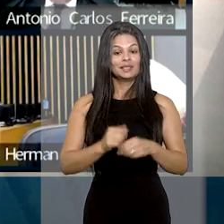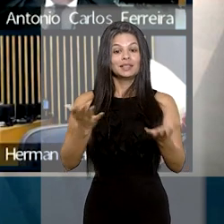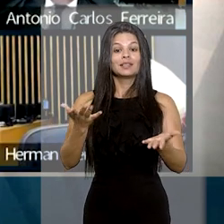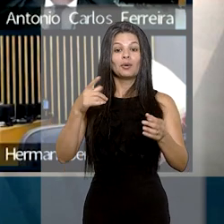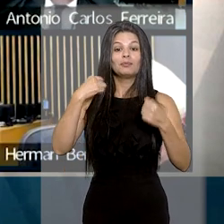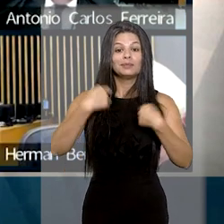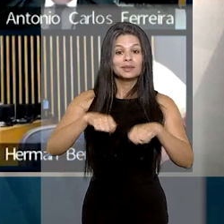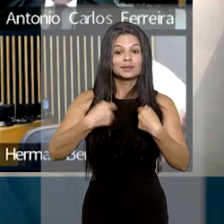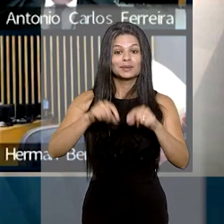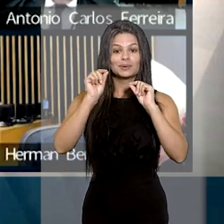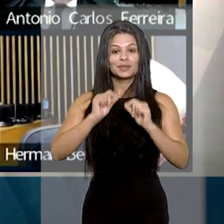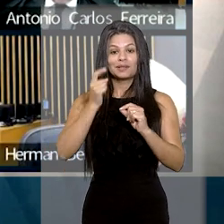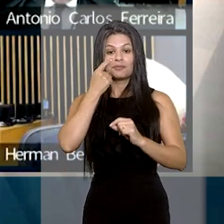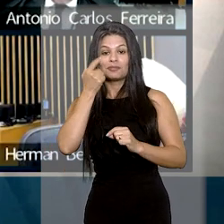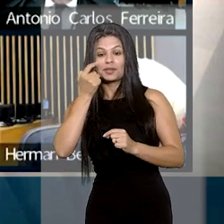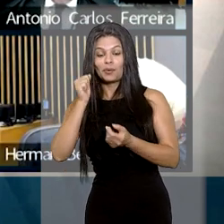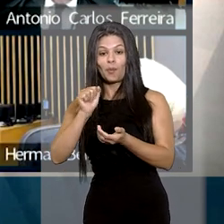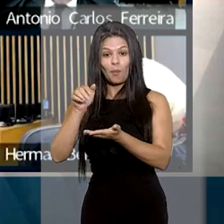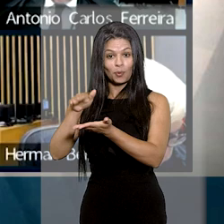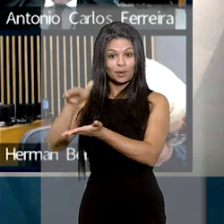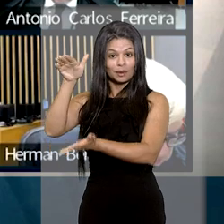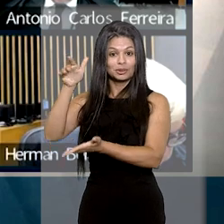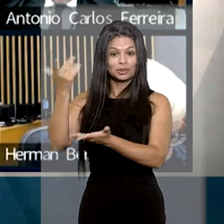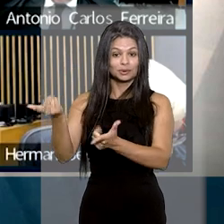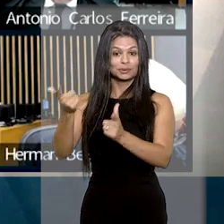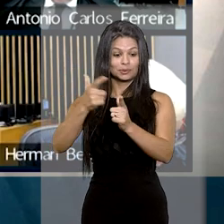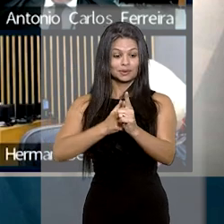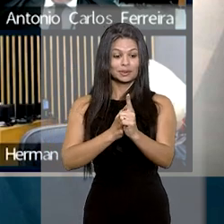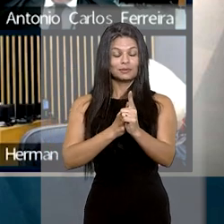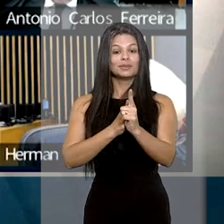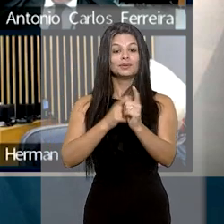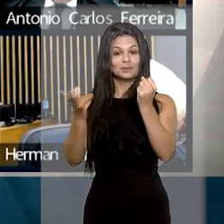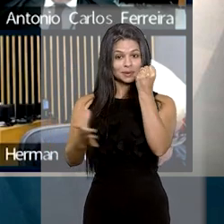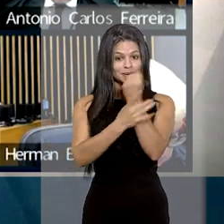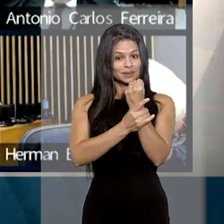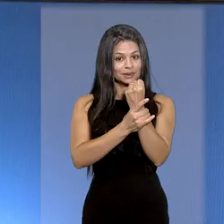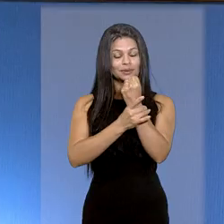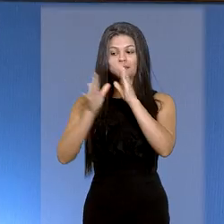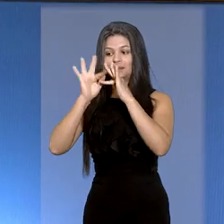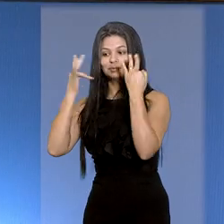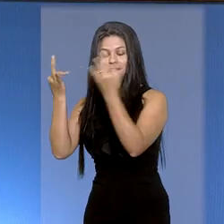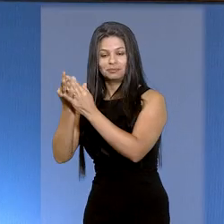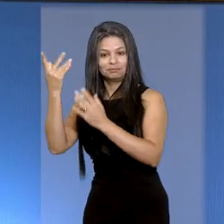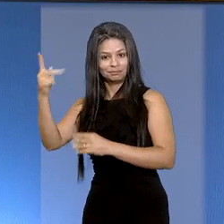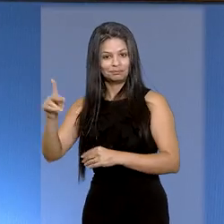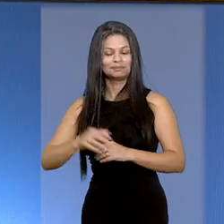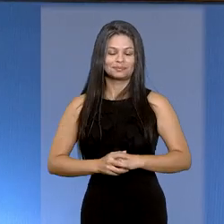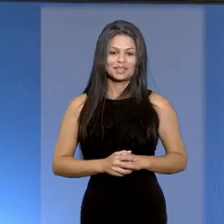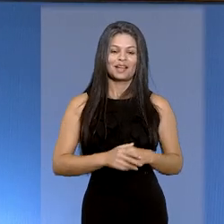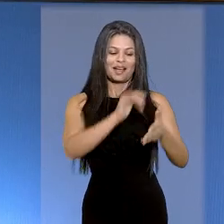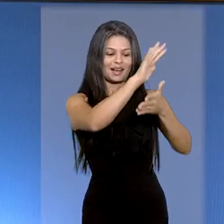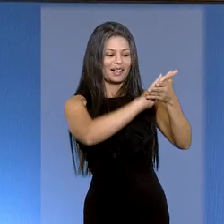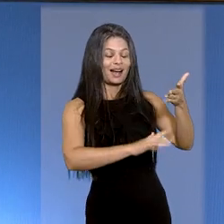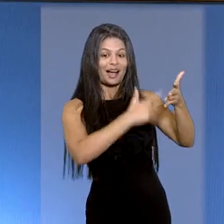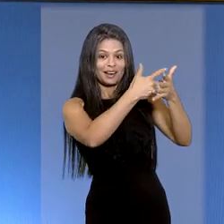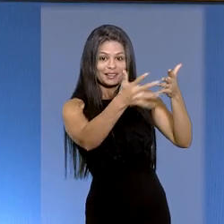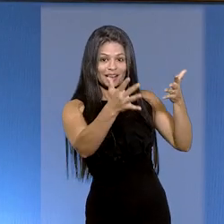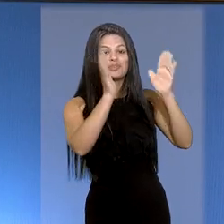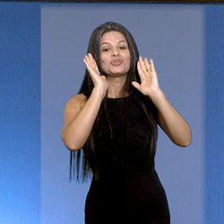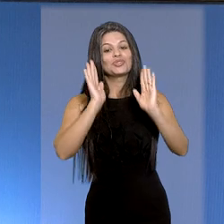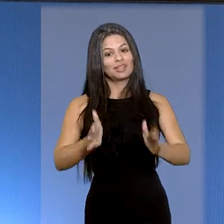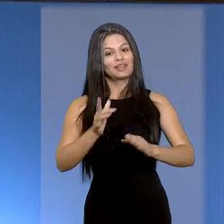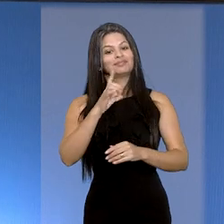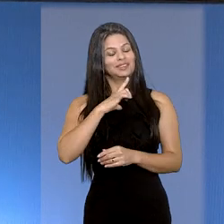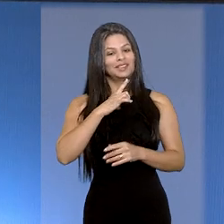desde que assegurado o montante que Garanta a dignidade do devedor e de sua família calendário disponível em site de